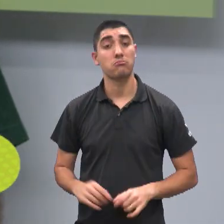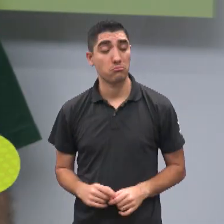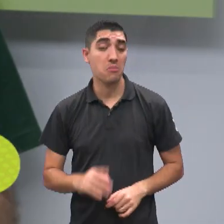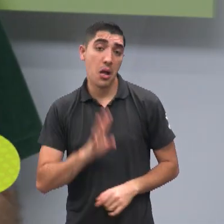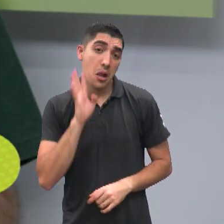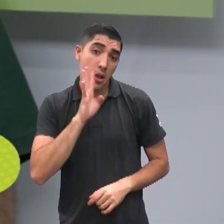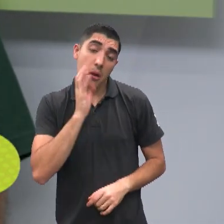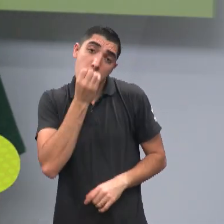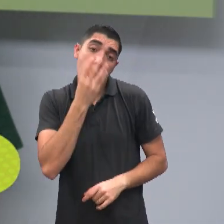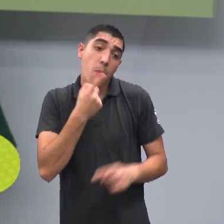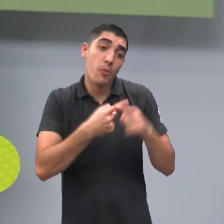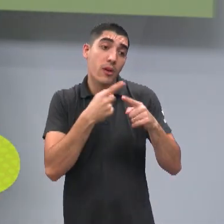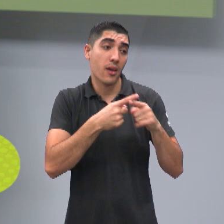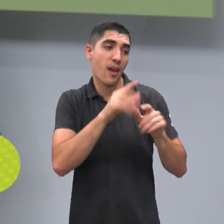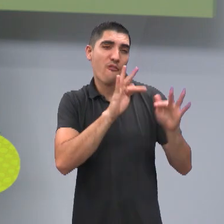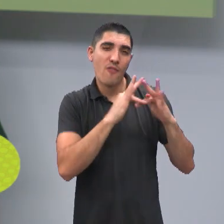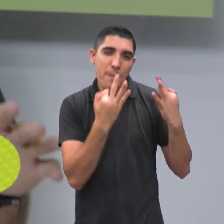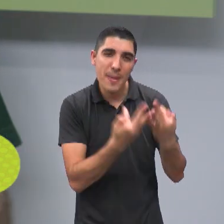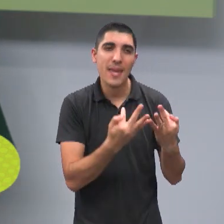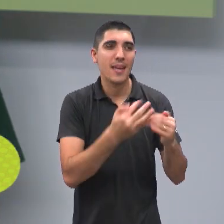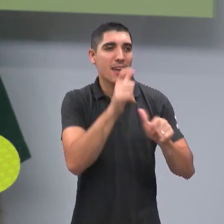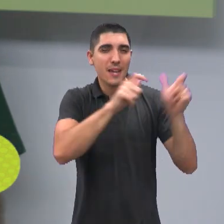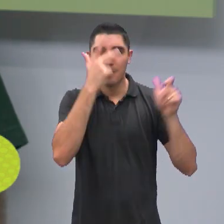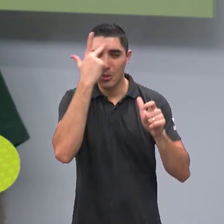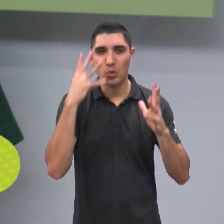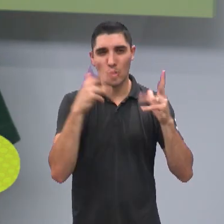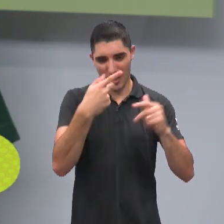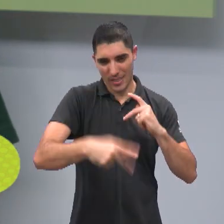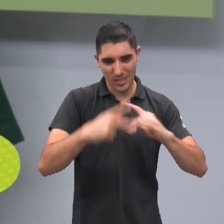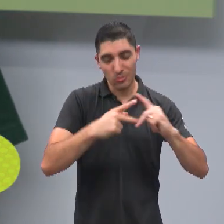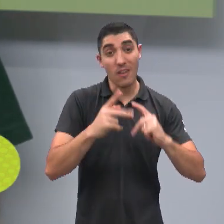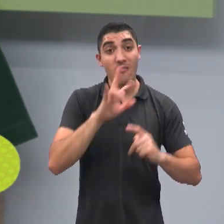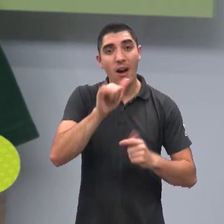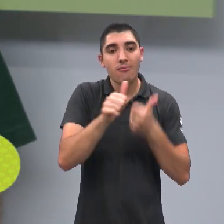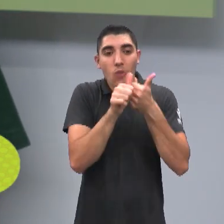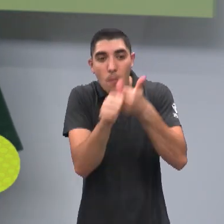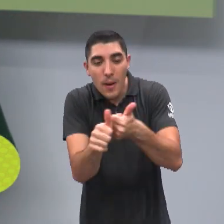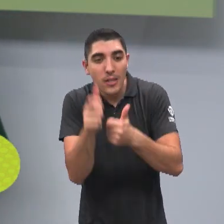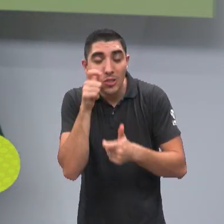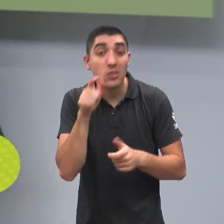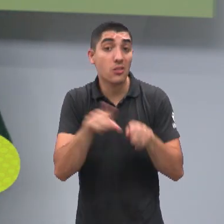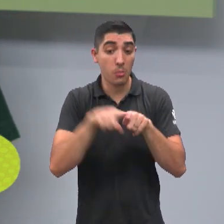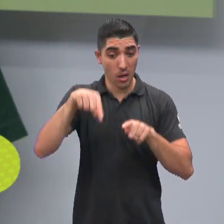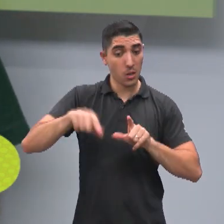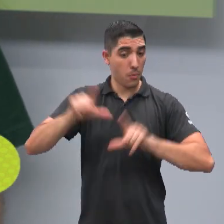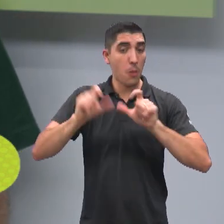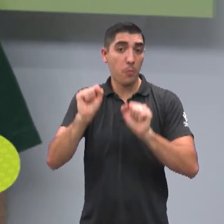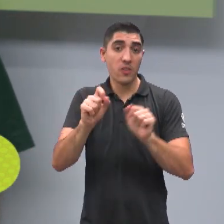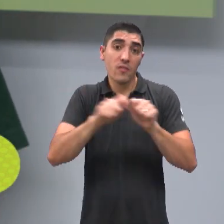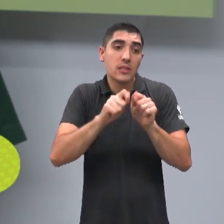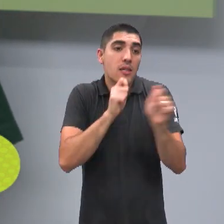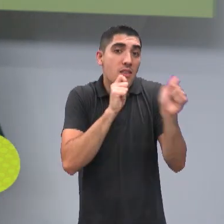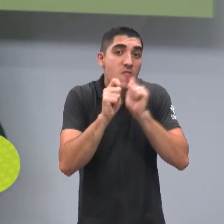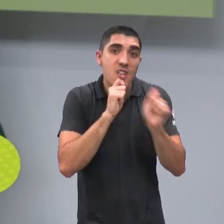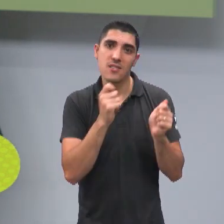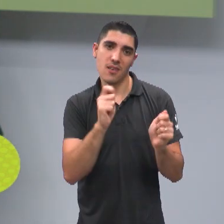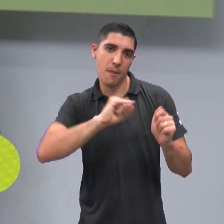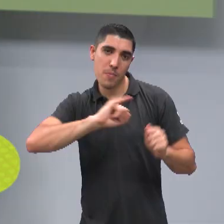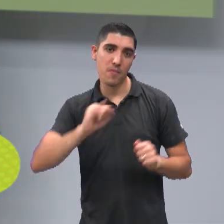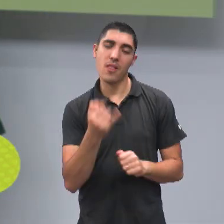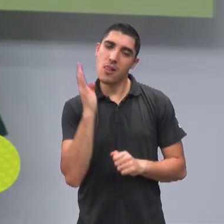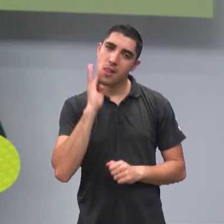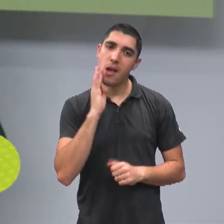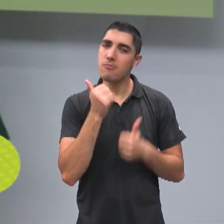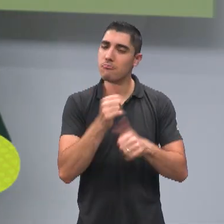vai funcionar e as modalidades também, talvez até fazer alguma matéria ou outra aí com imagens, enfim, muito bacana. E é isso, para quem